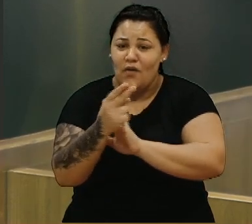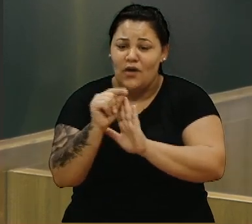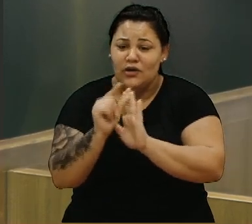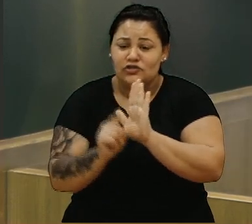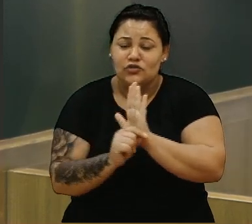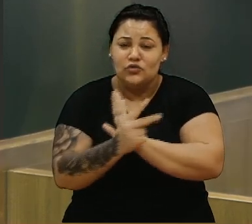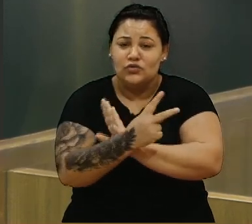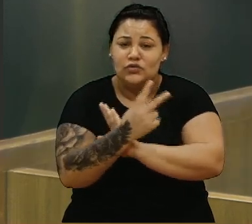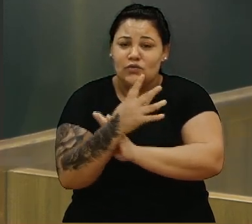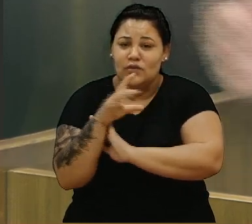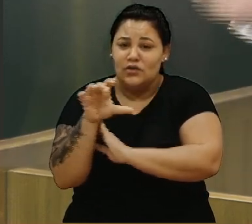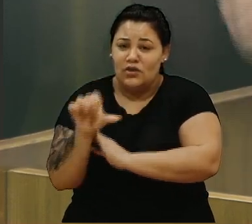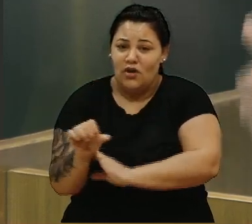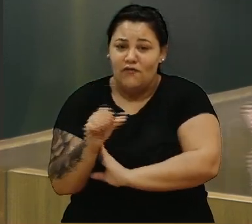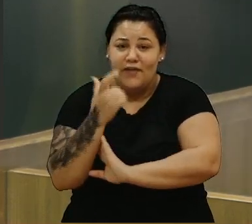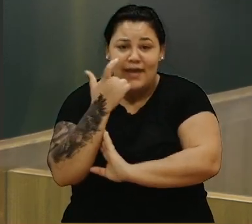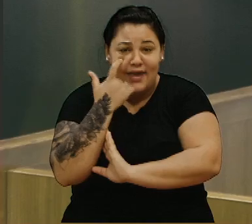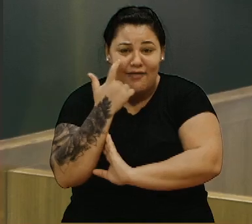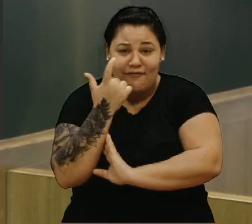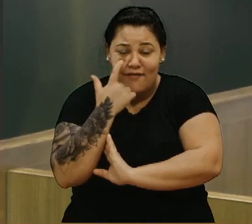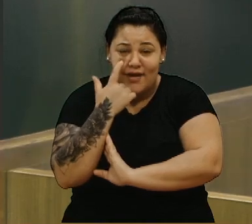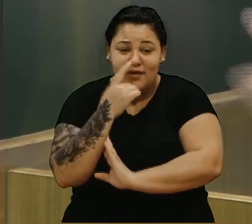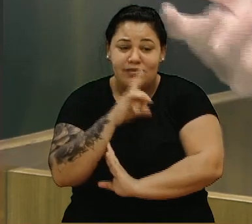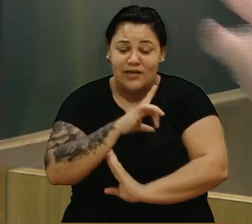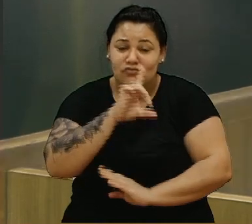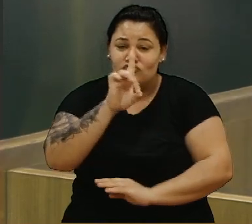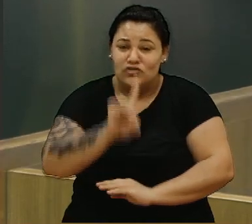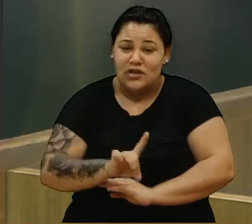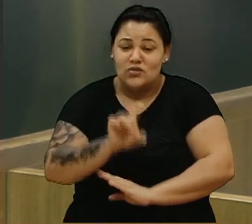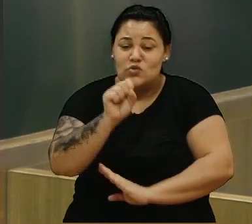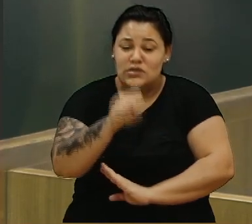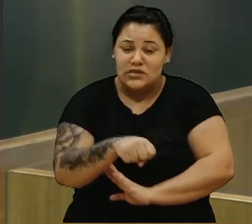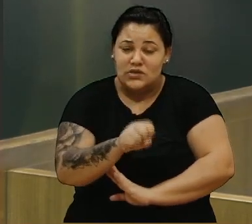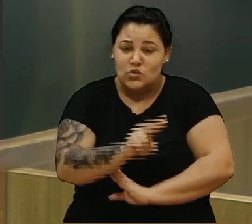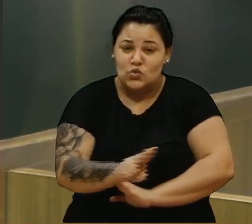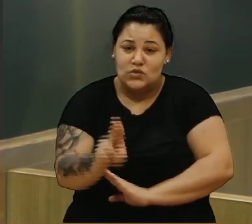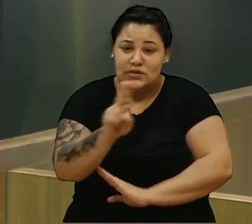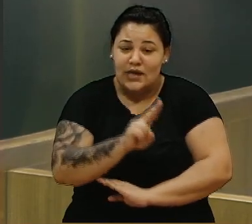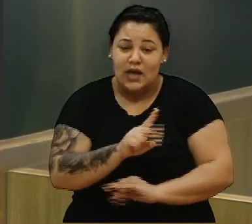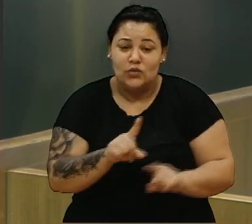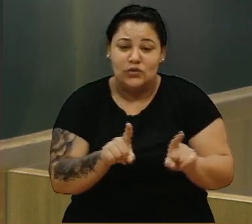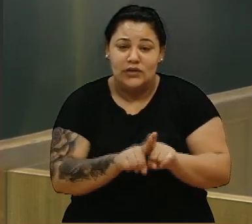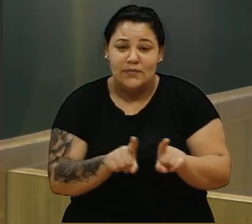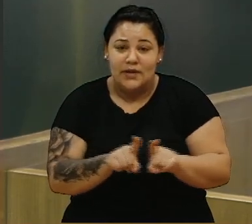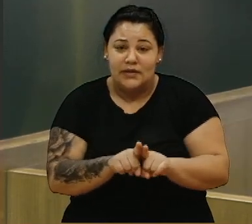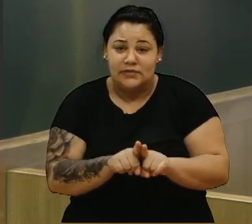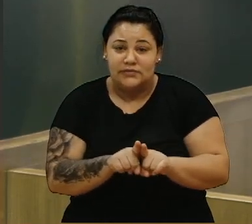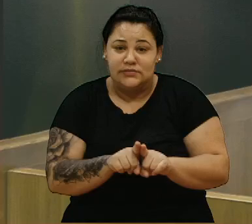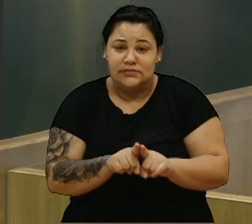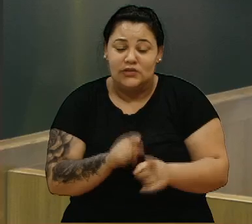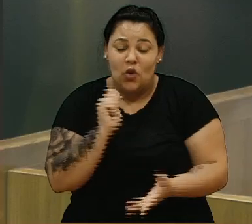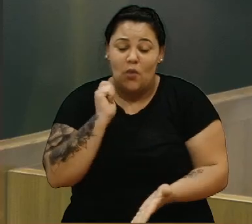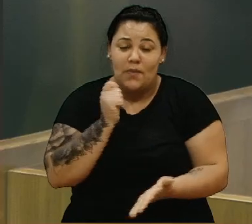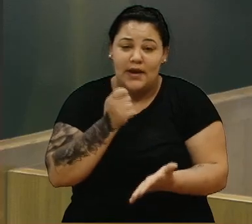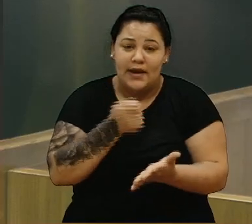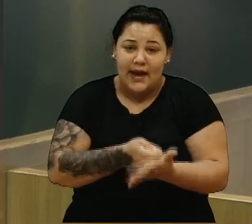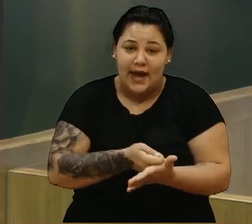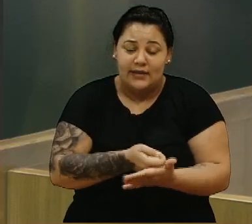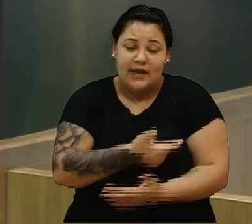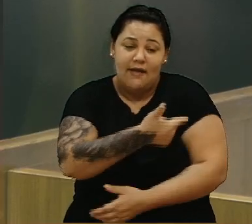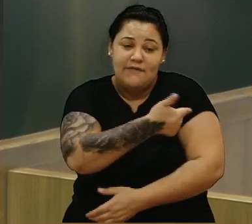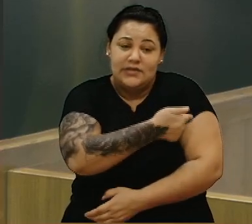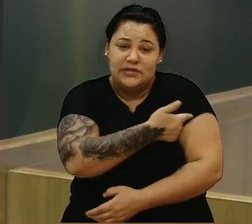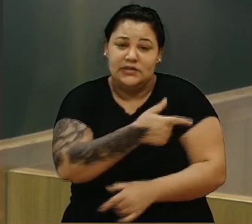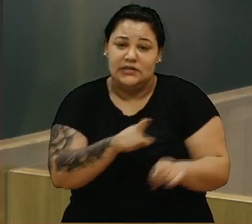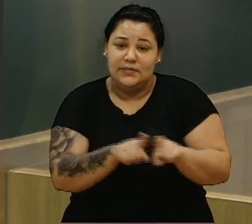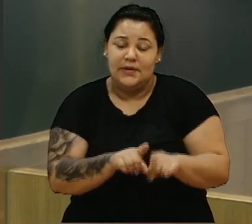249, que prevê esses direitos, que é aplicado também sobre a obrigatoriedade da vacina. Mais